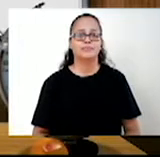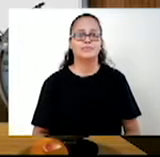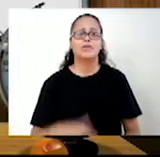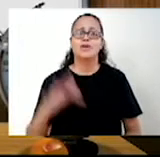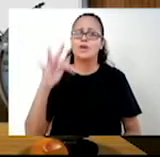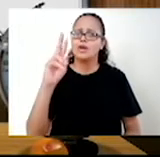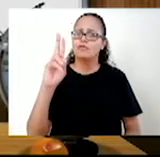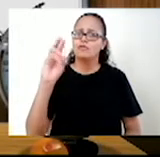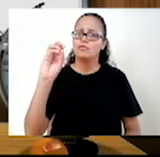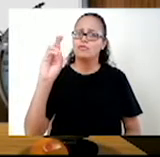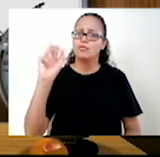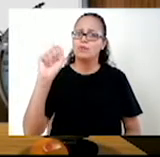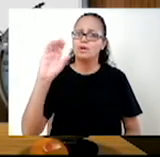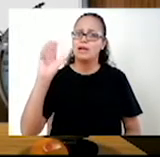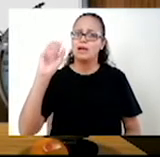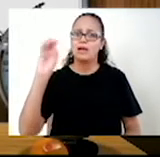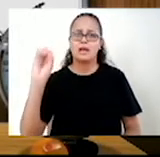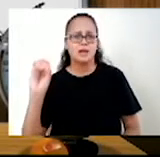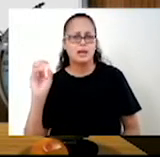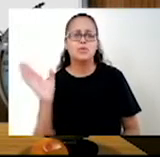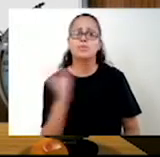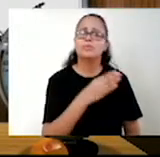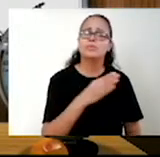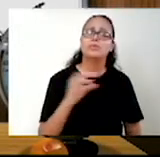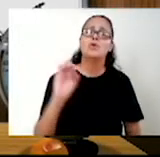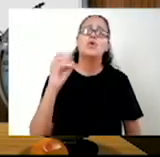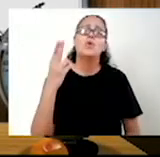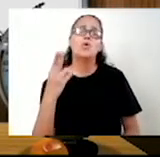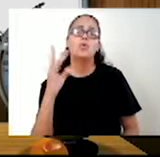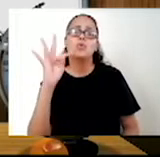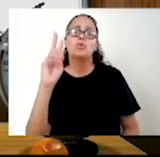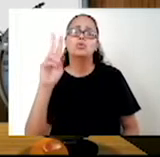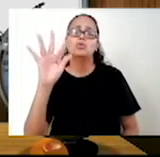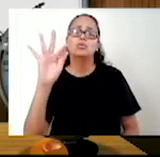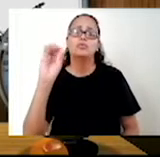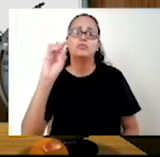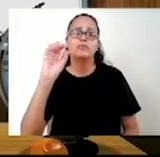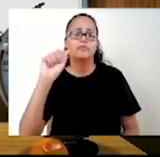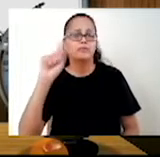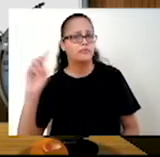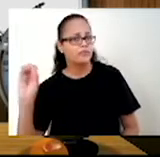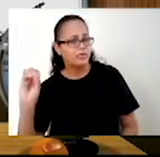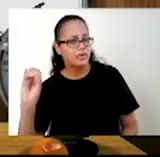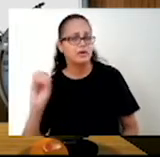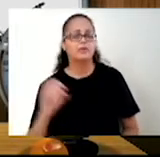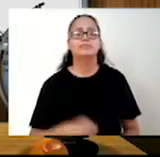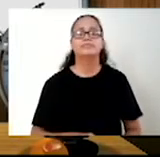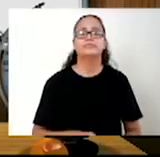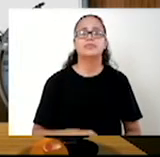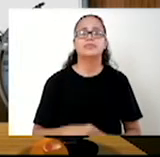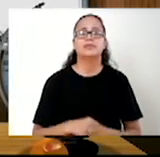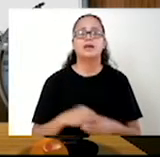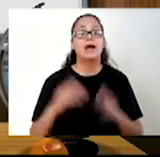Furacão ou tufão, ou ciclone tropical. Os três fenômenos da meteorologia estão associados a tempo severo. Vamos